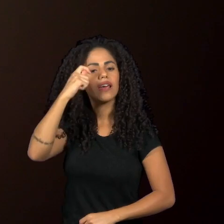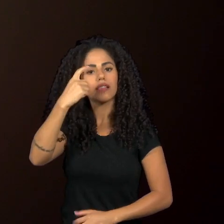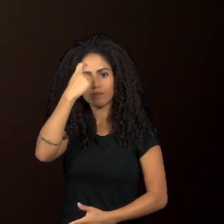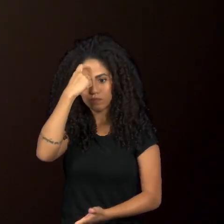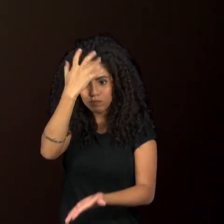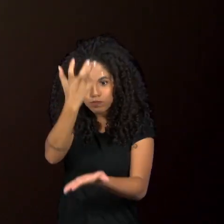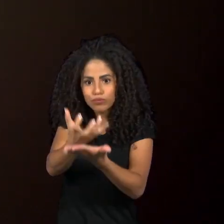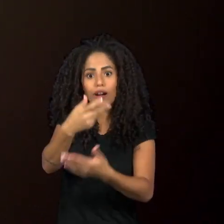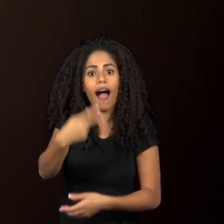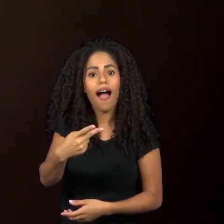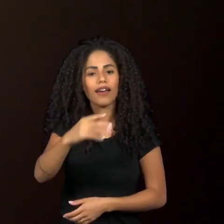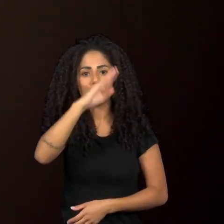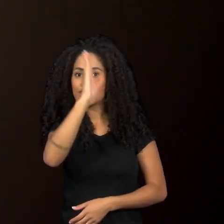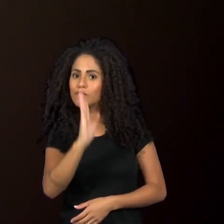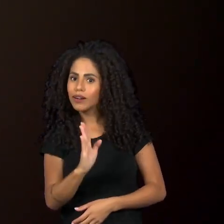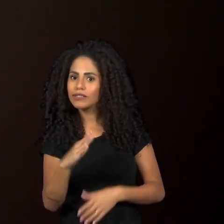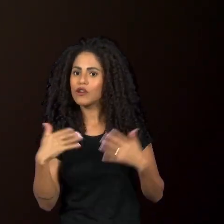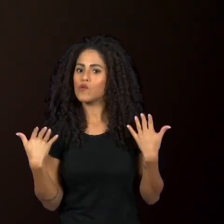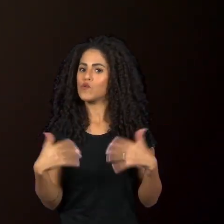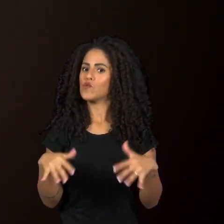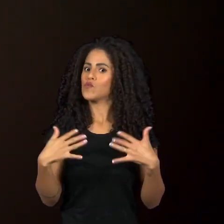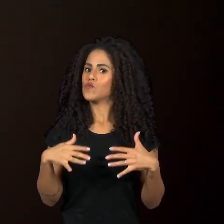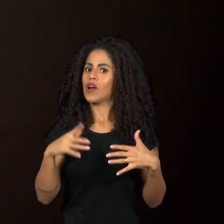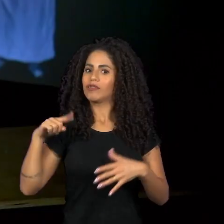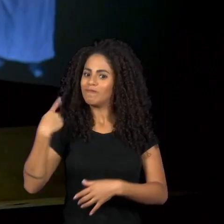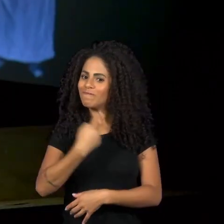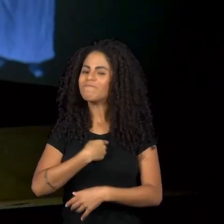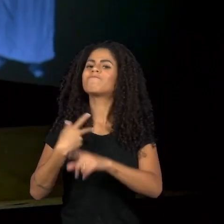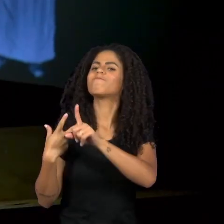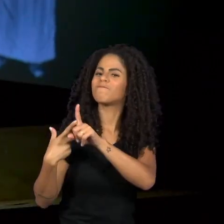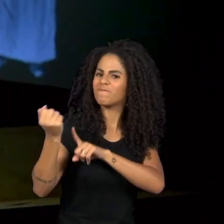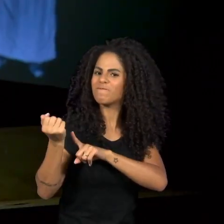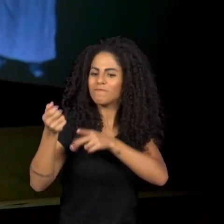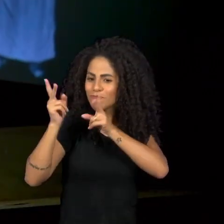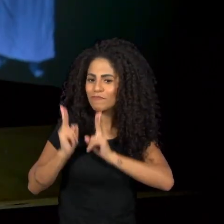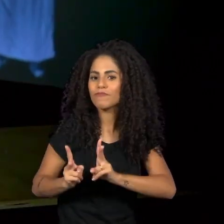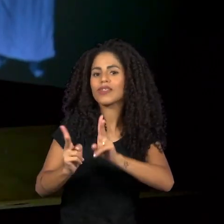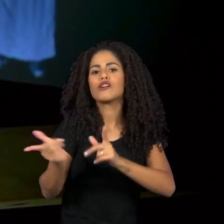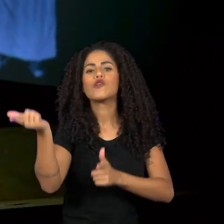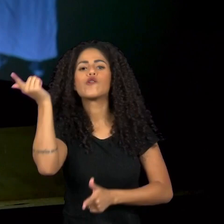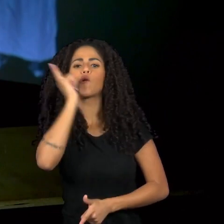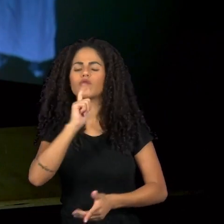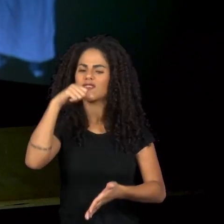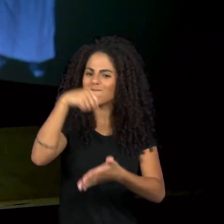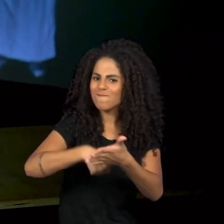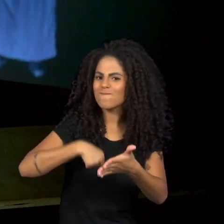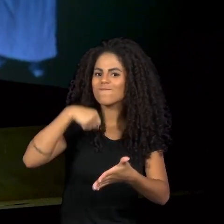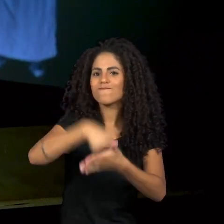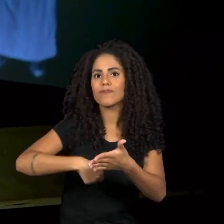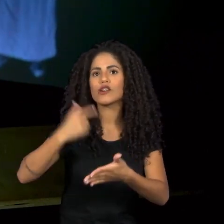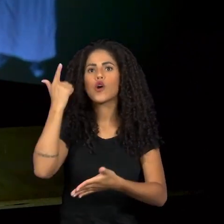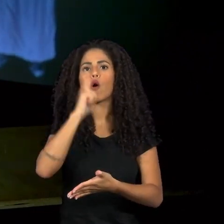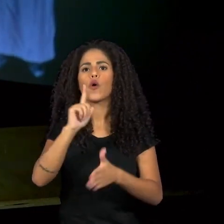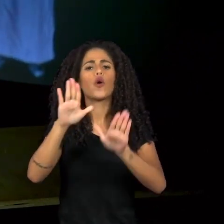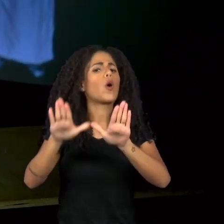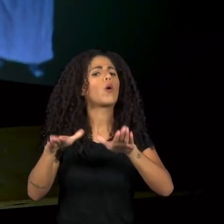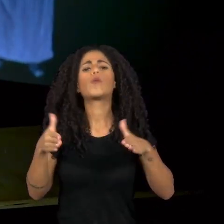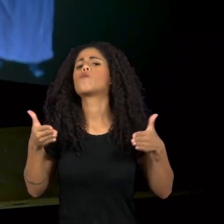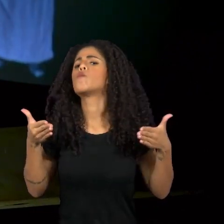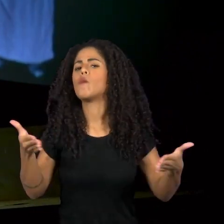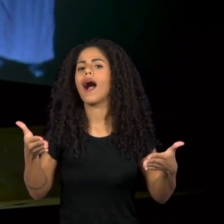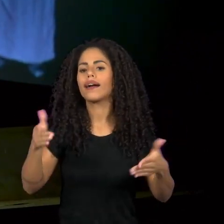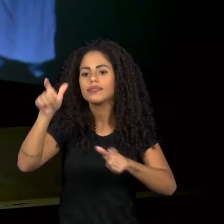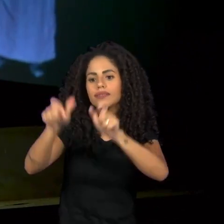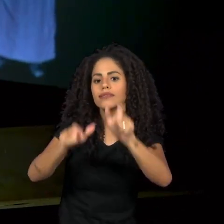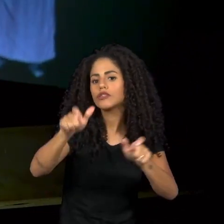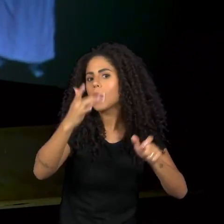artificial no Brasil. E esse é um campo de conquista que a gente cada vez mais tem que batalhar. Quais pessoas